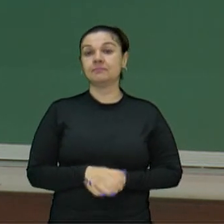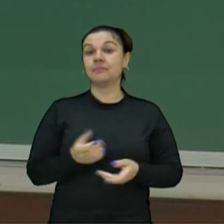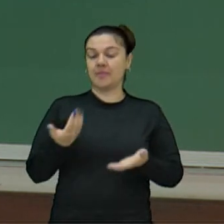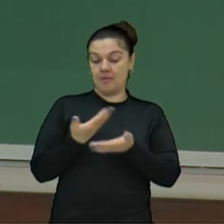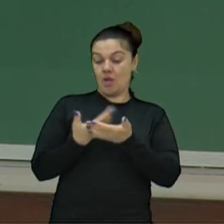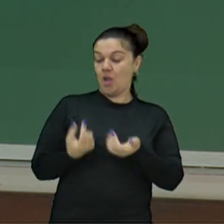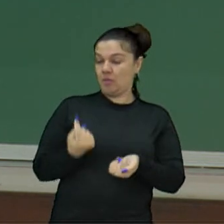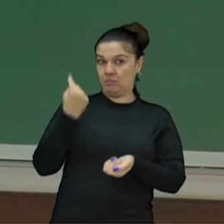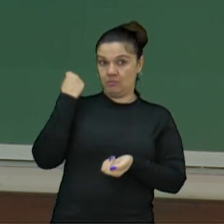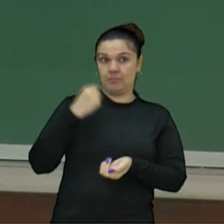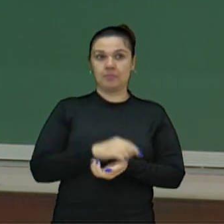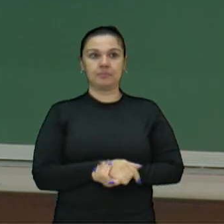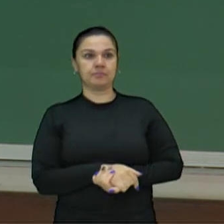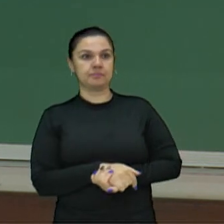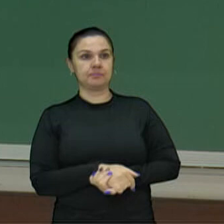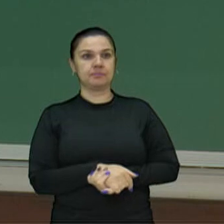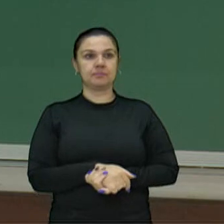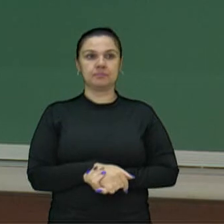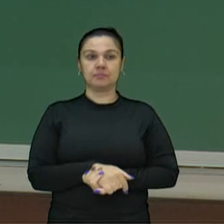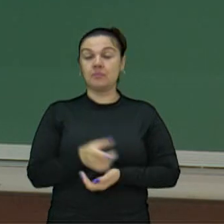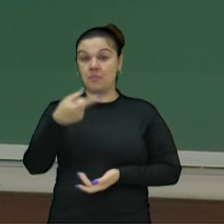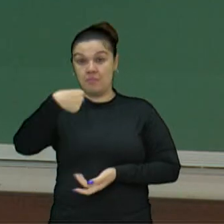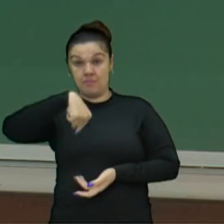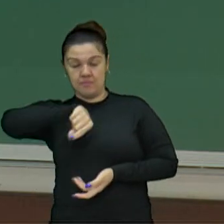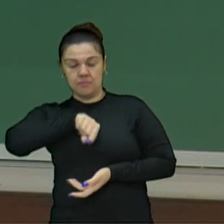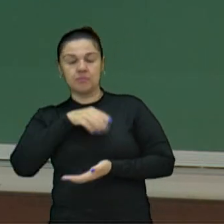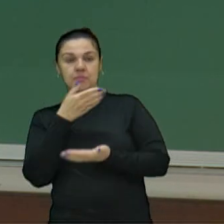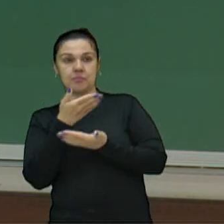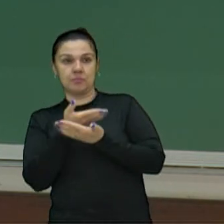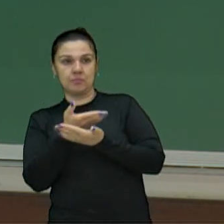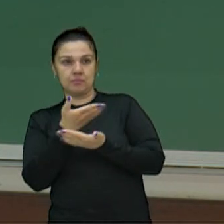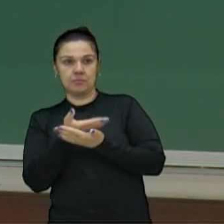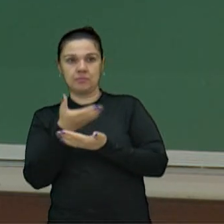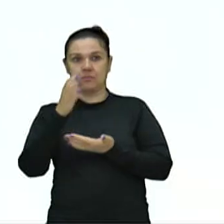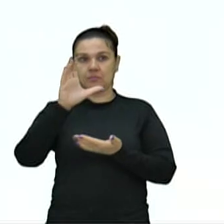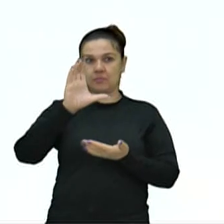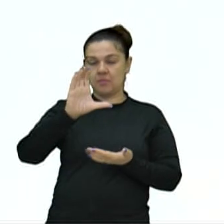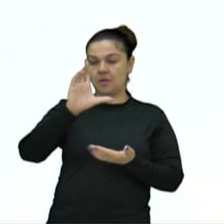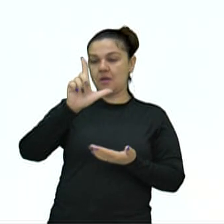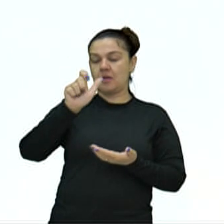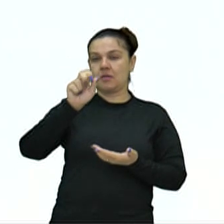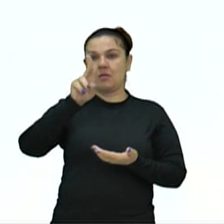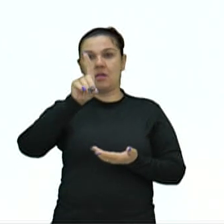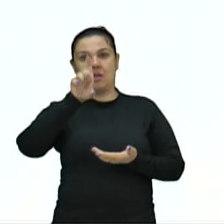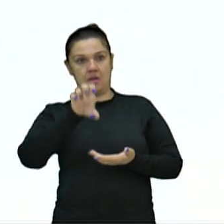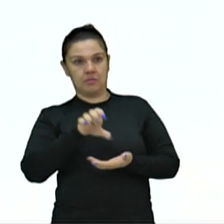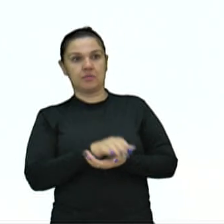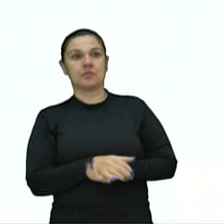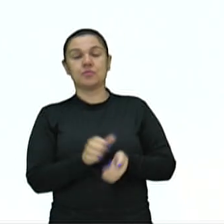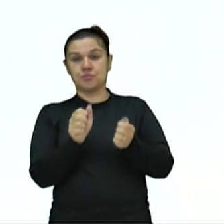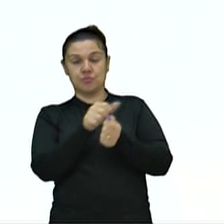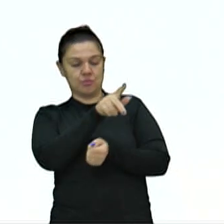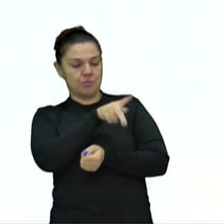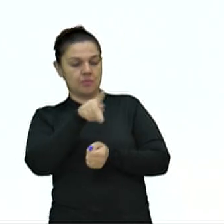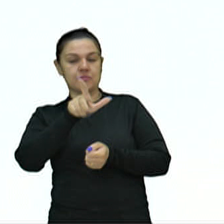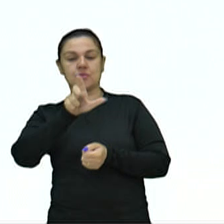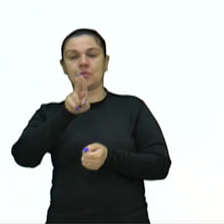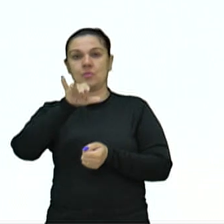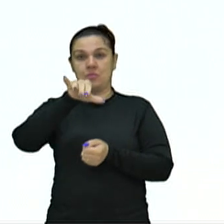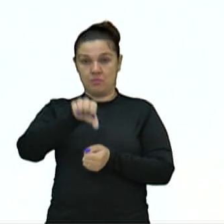Na aula anterior, nós estudamos sobre Claude Lévi-Strauss com o professor Luiz